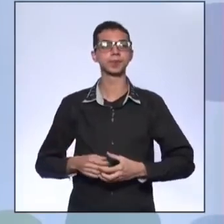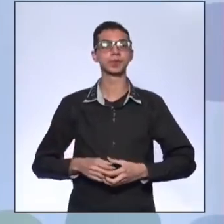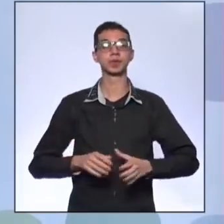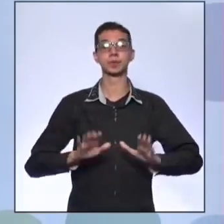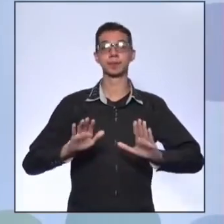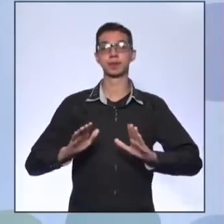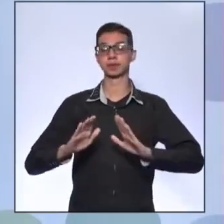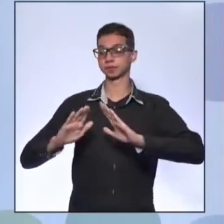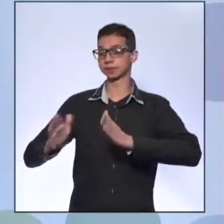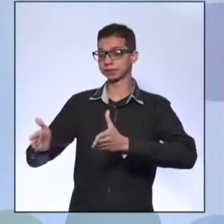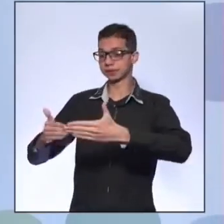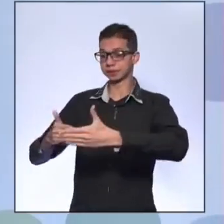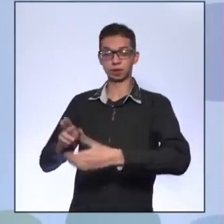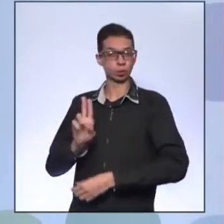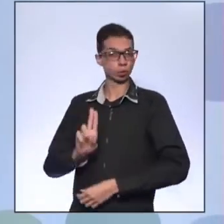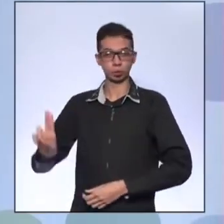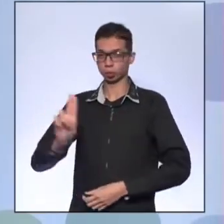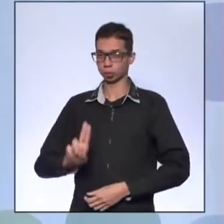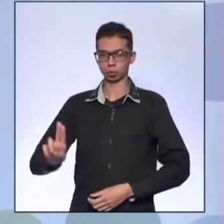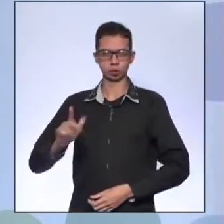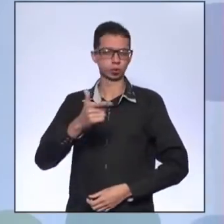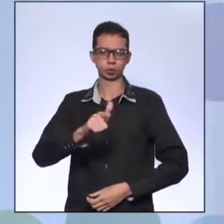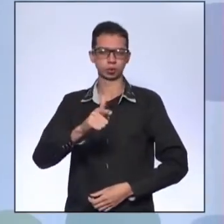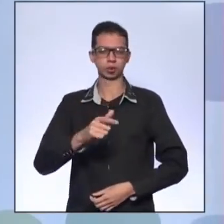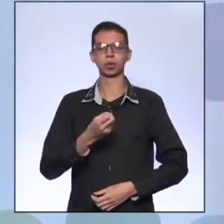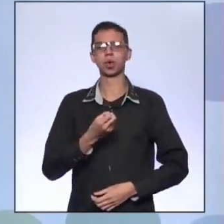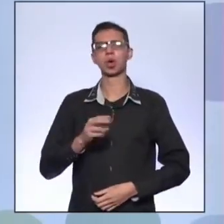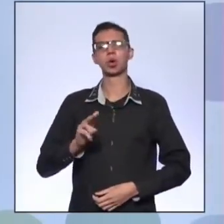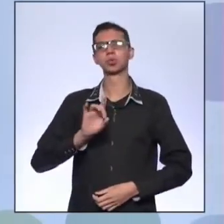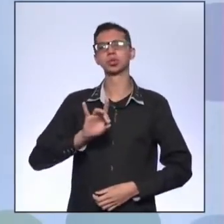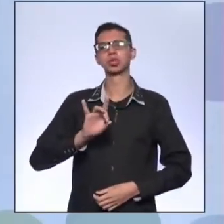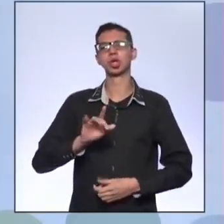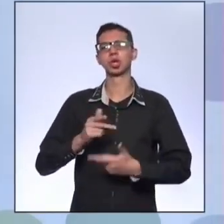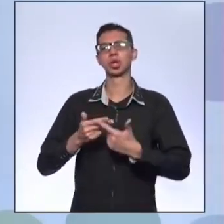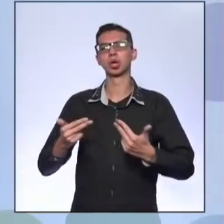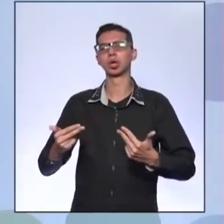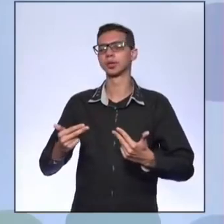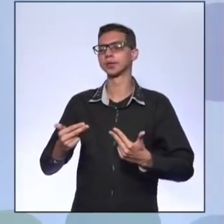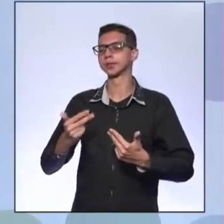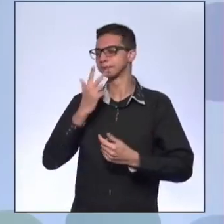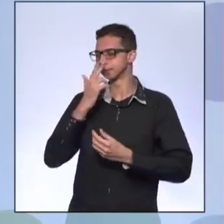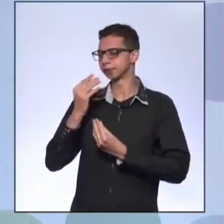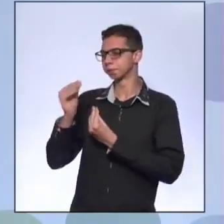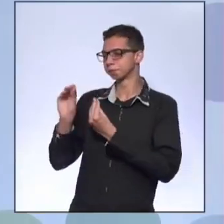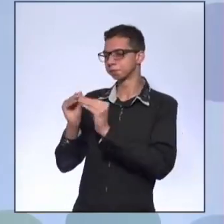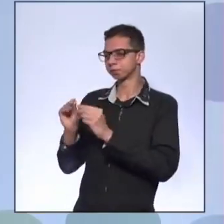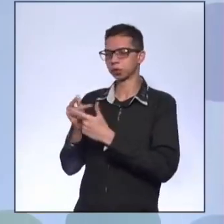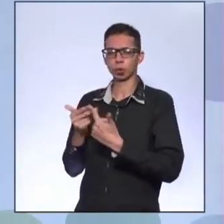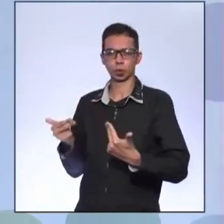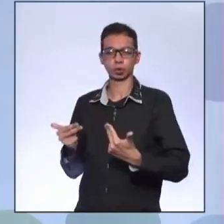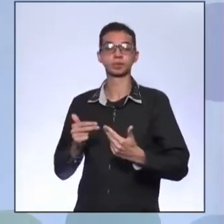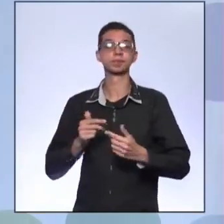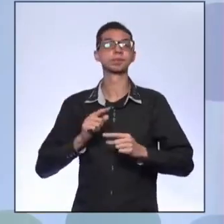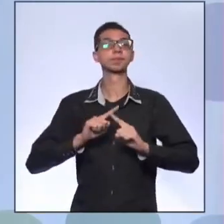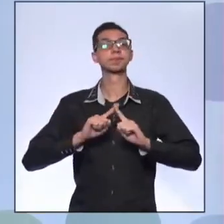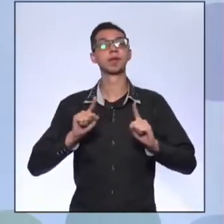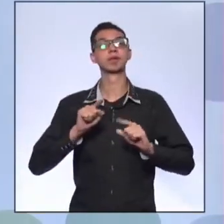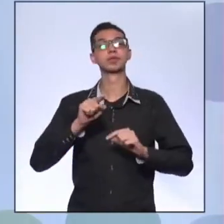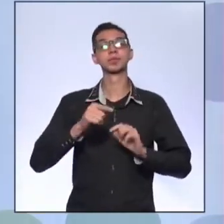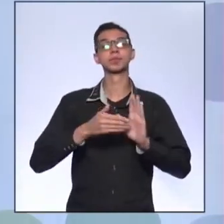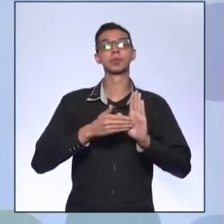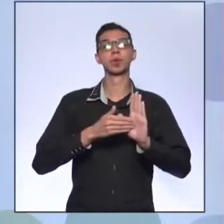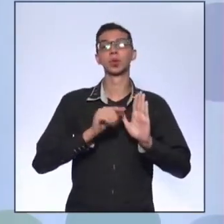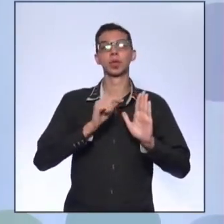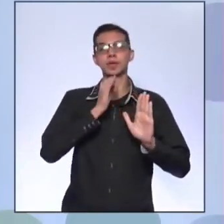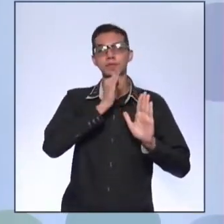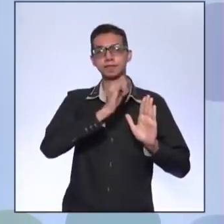muito utilizada, ou era utilizada como um depósitozinho. Então, o que você pode propor aí como um modelo de intervenção artística